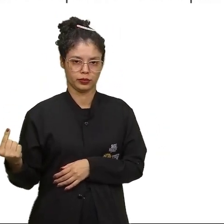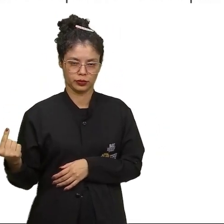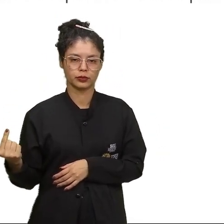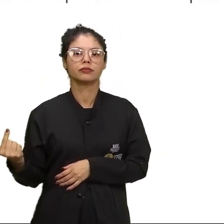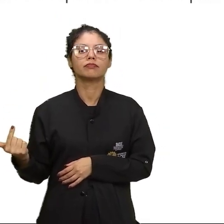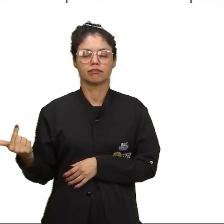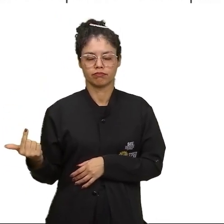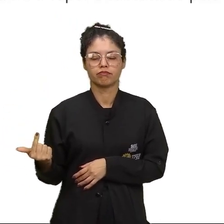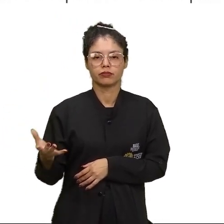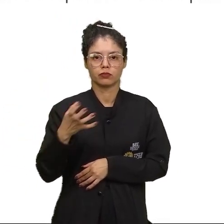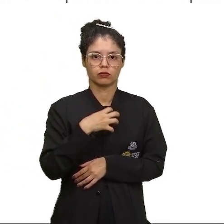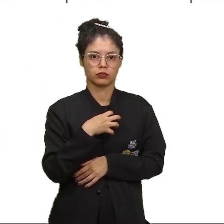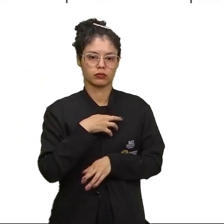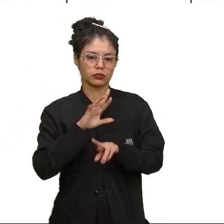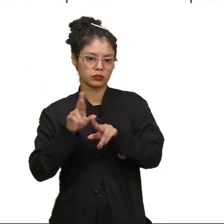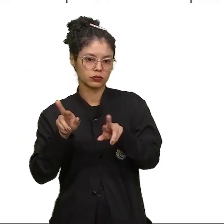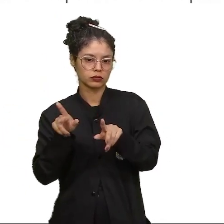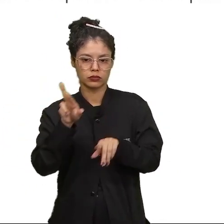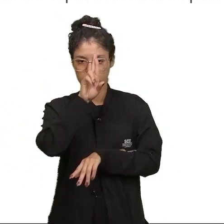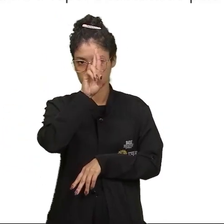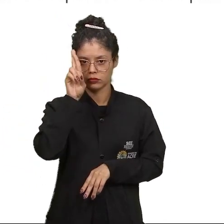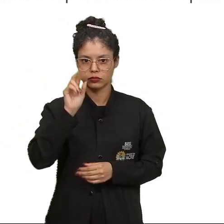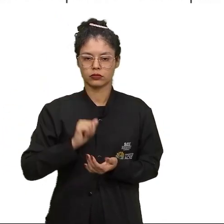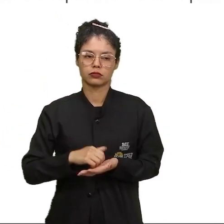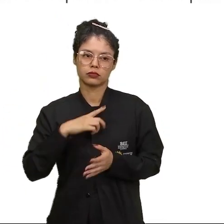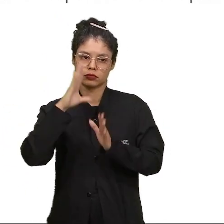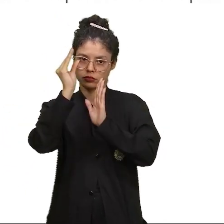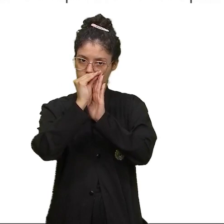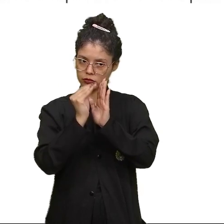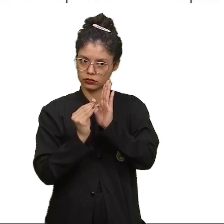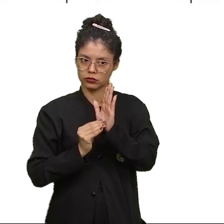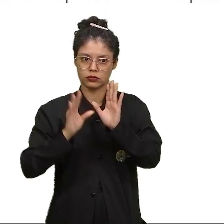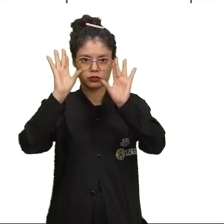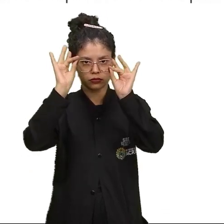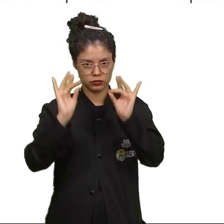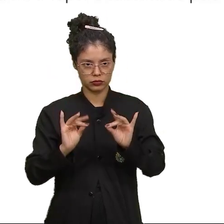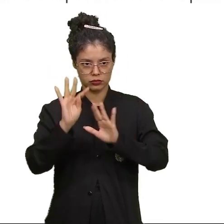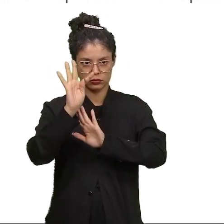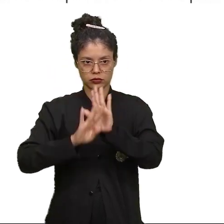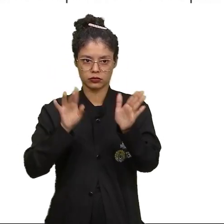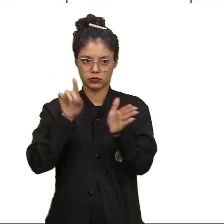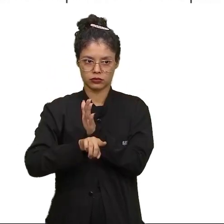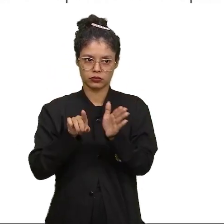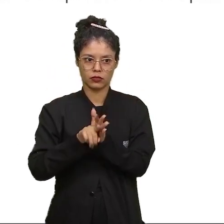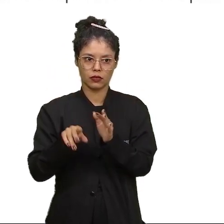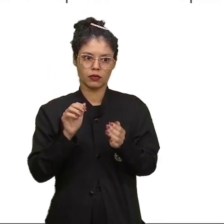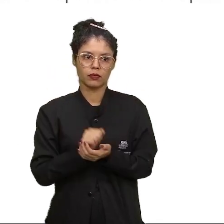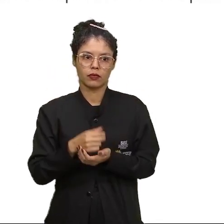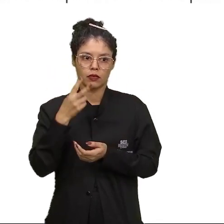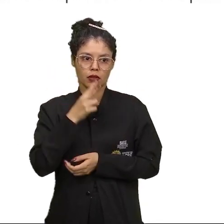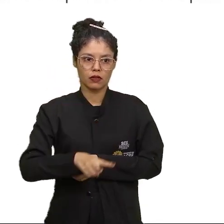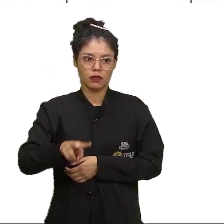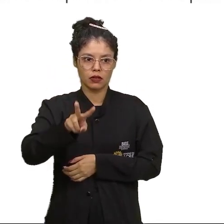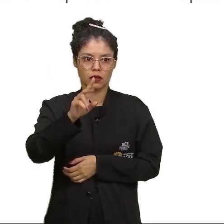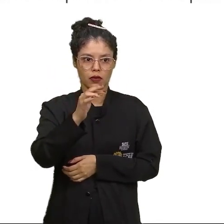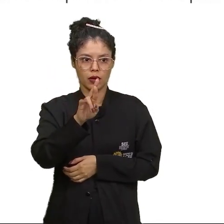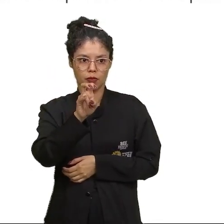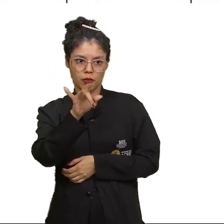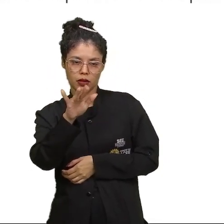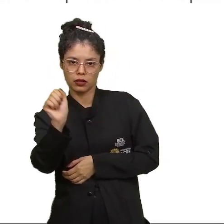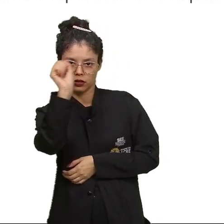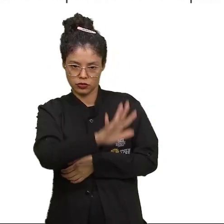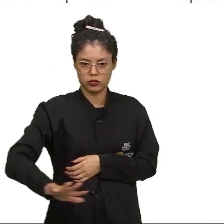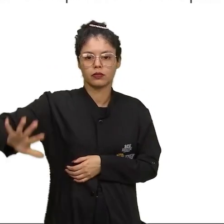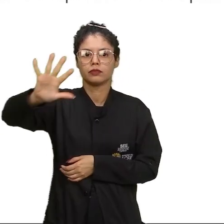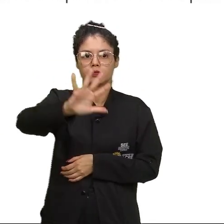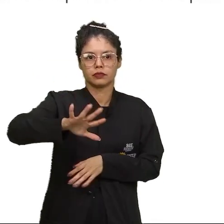um momento histórico diferenciado daquele que é tratado na questão. E é visão republicana de nação. Então, ao